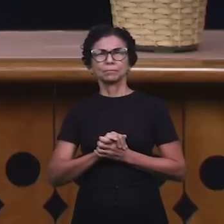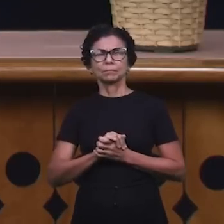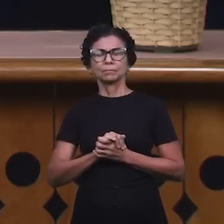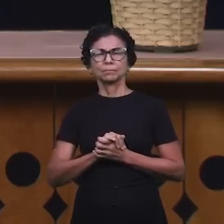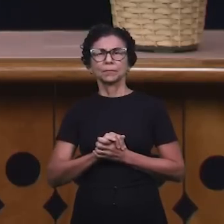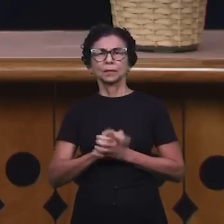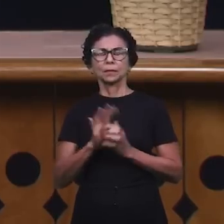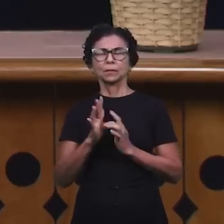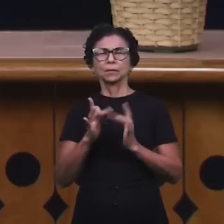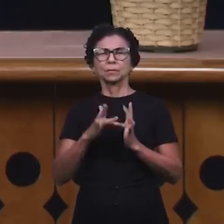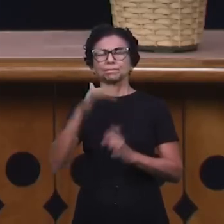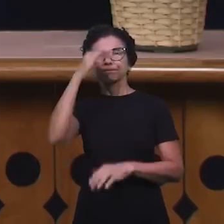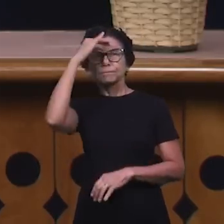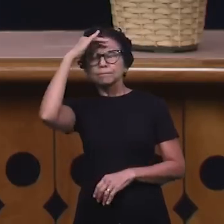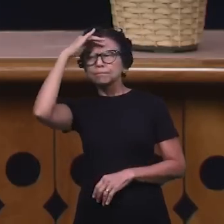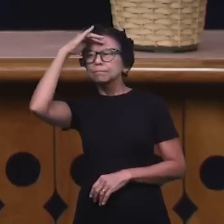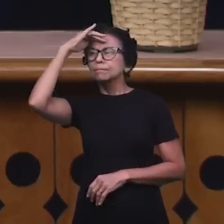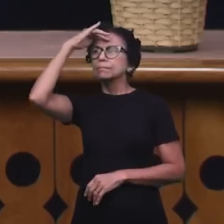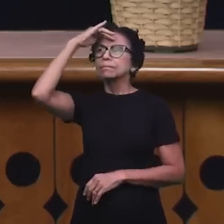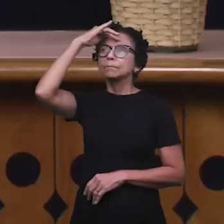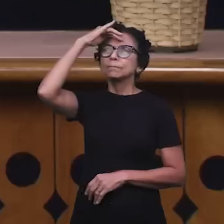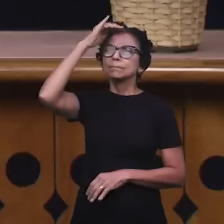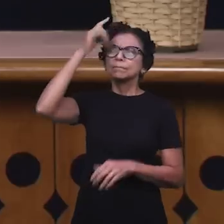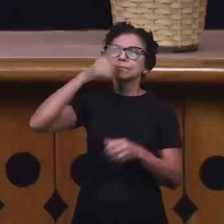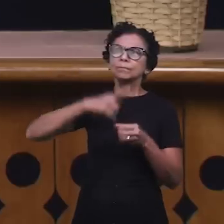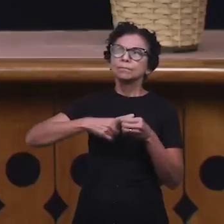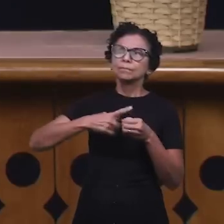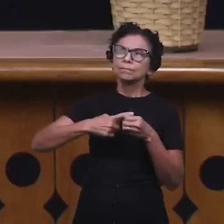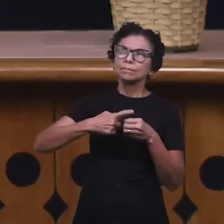o templo, ele chorou,